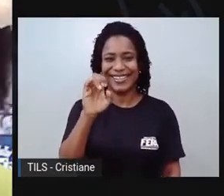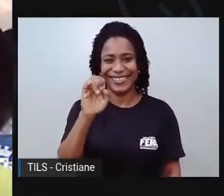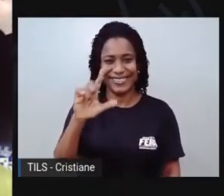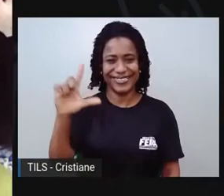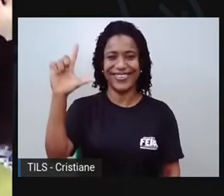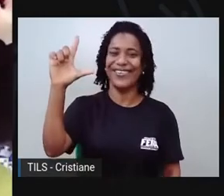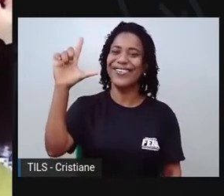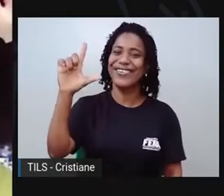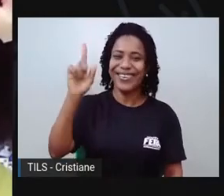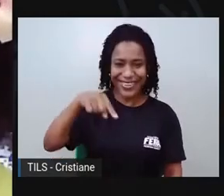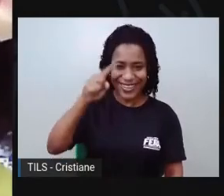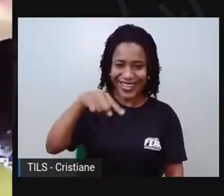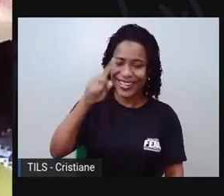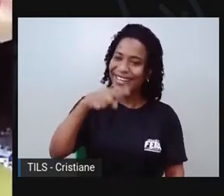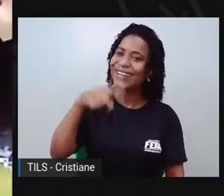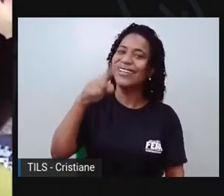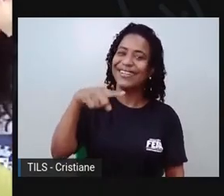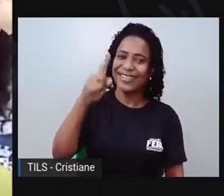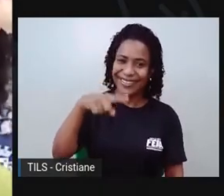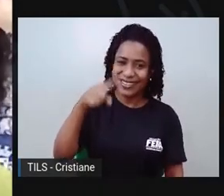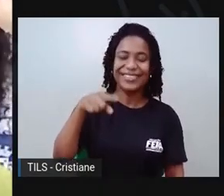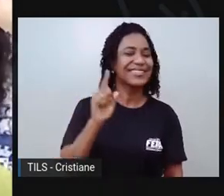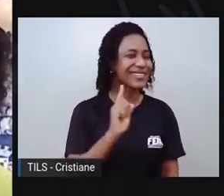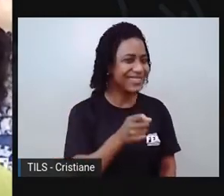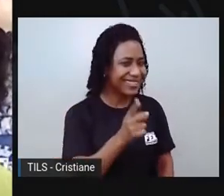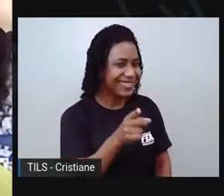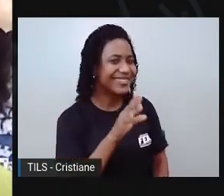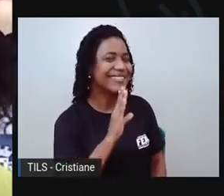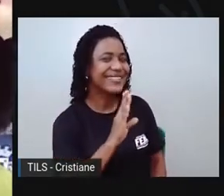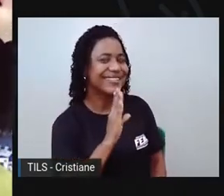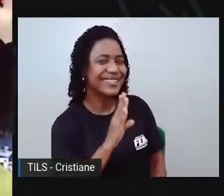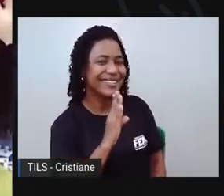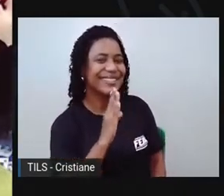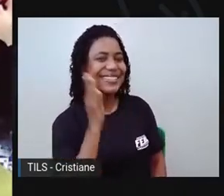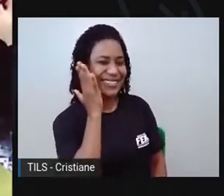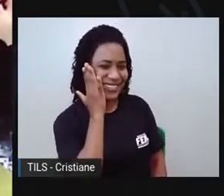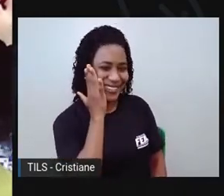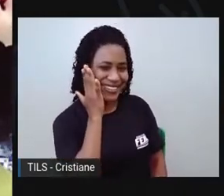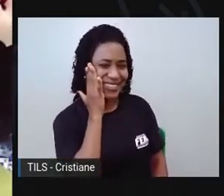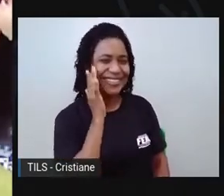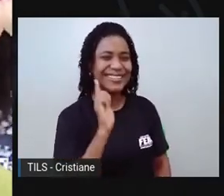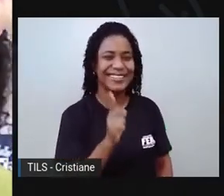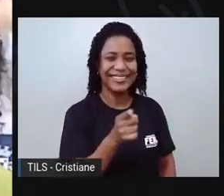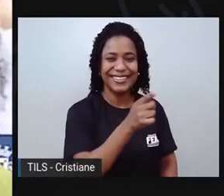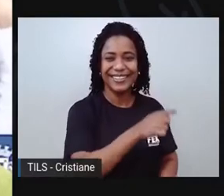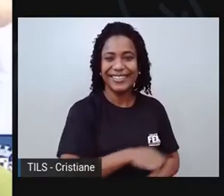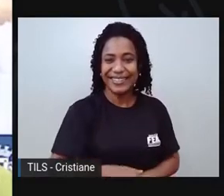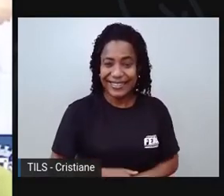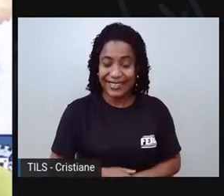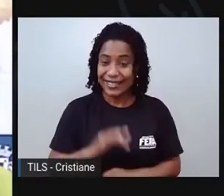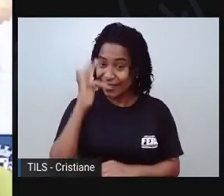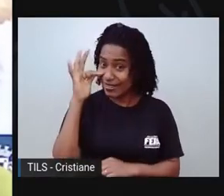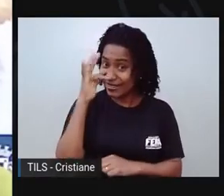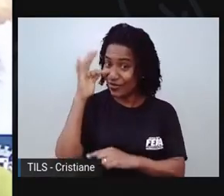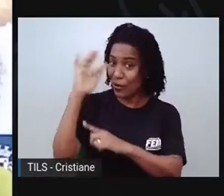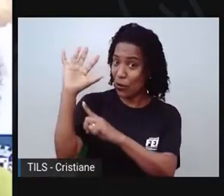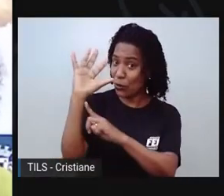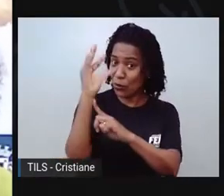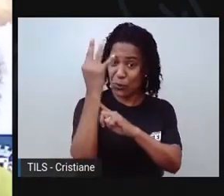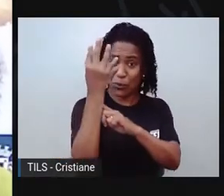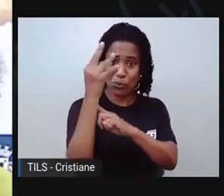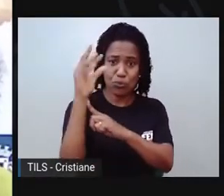Girassol. Isso mesmo, meninada. Eu sabia que vocês iam acertar. Ela é uma flor muito especial, meninada.